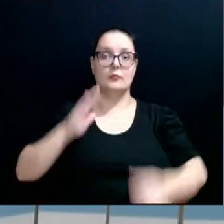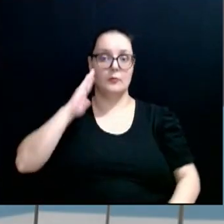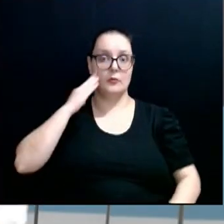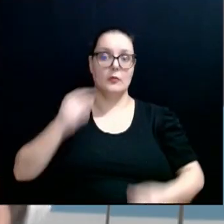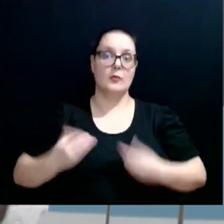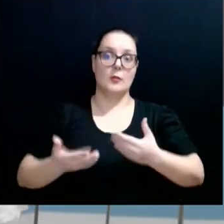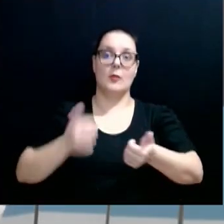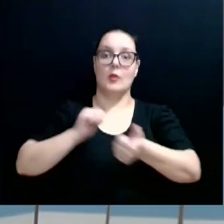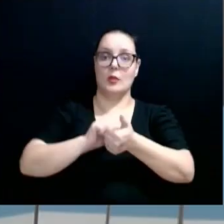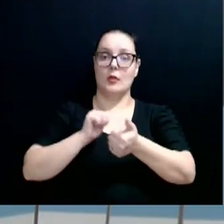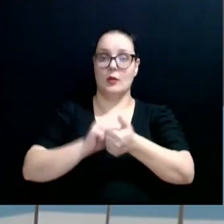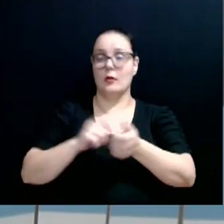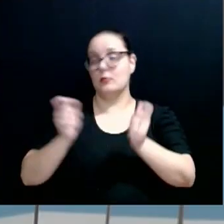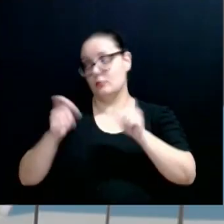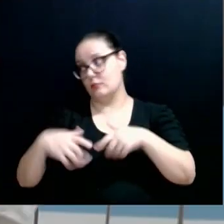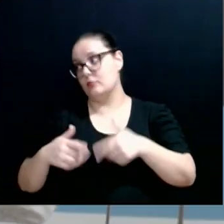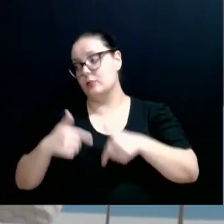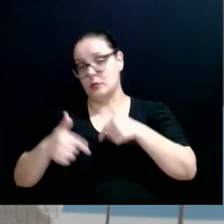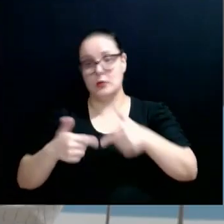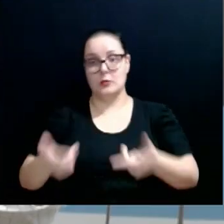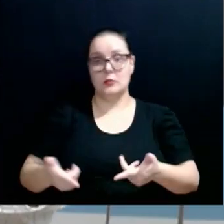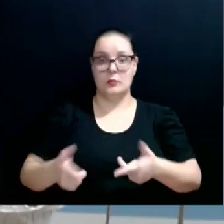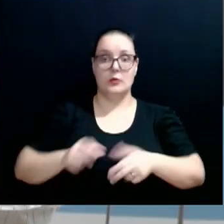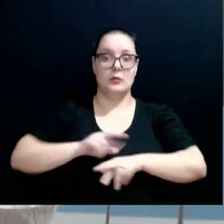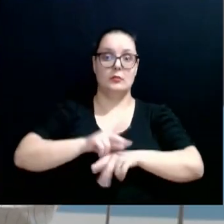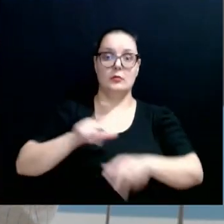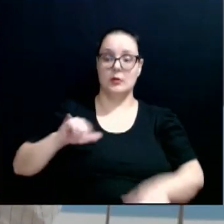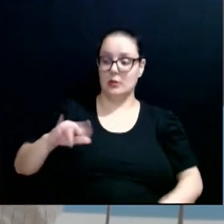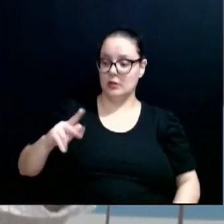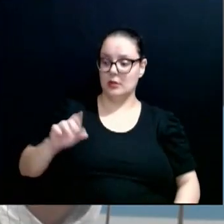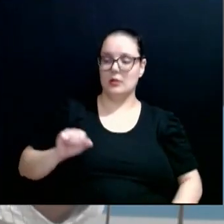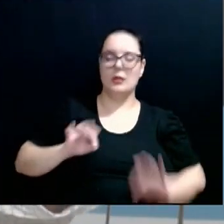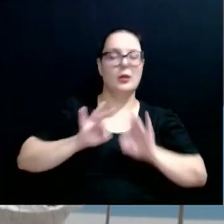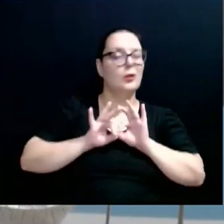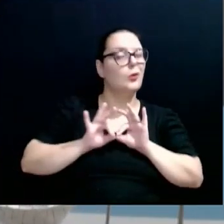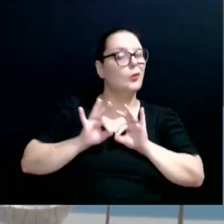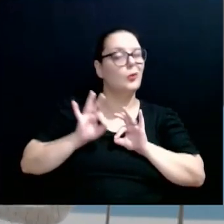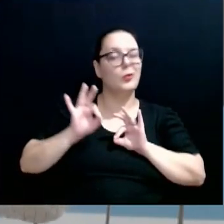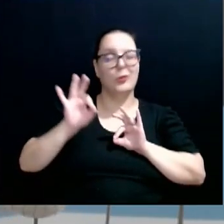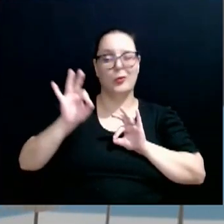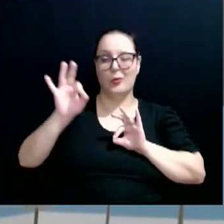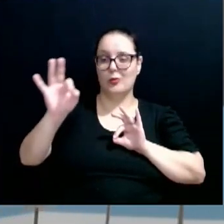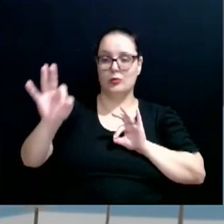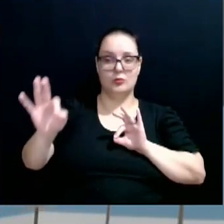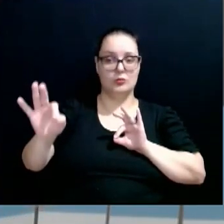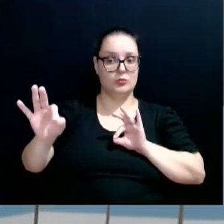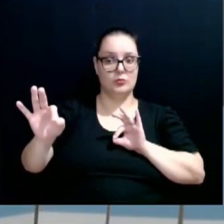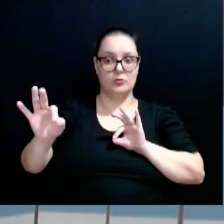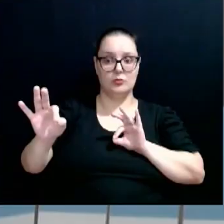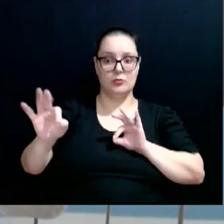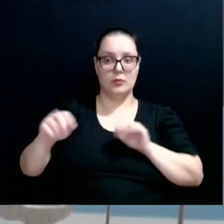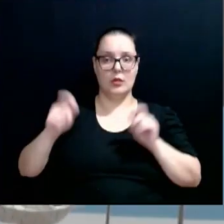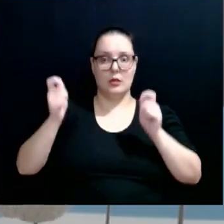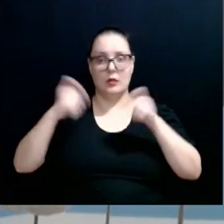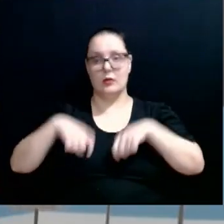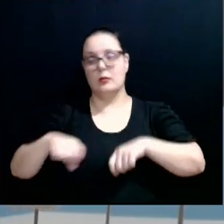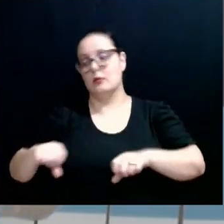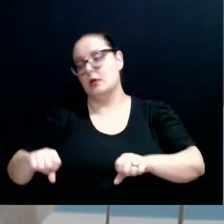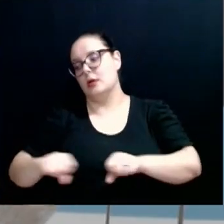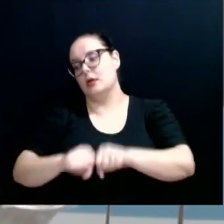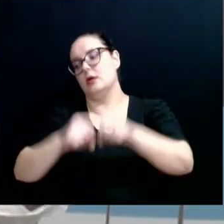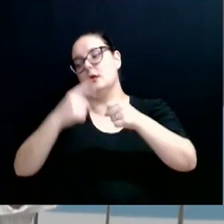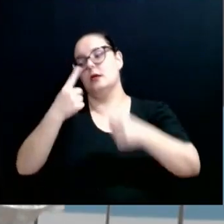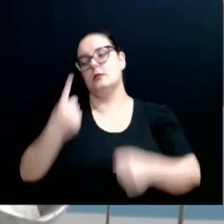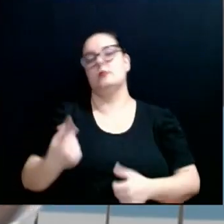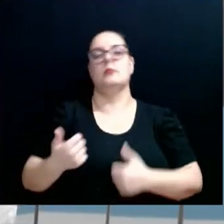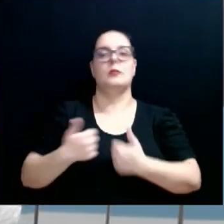para a operação, porque tem muitas linhas que são longas, e aí a possibilidade de uma quebra de um veículo é muito maior do que esse